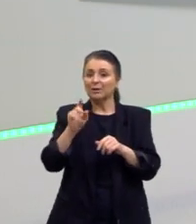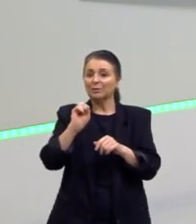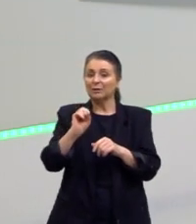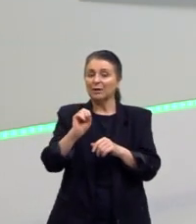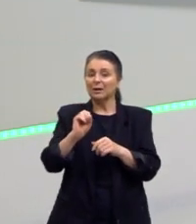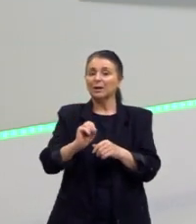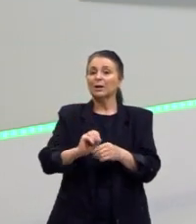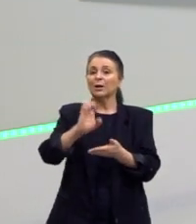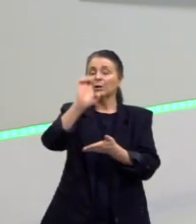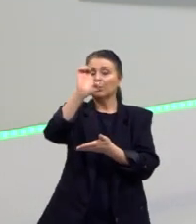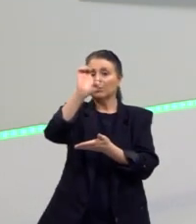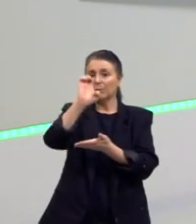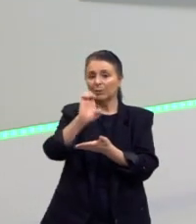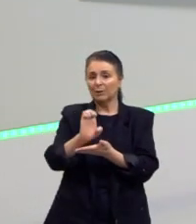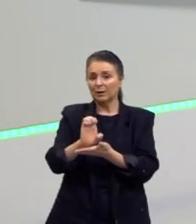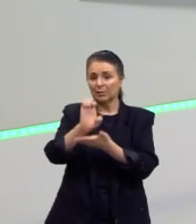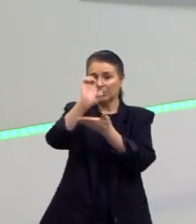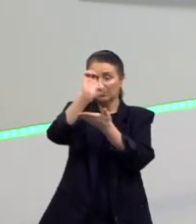tá?